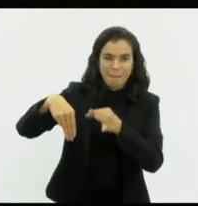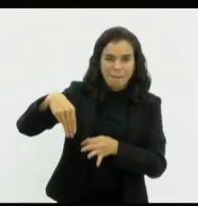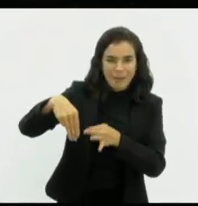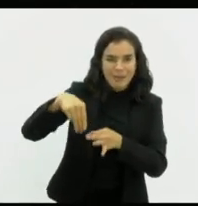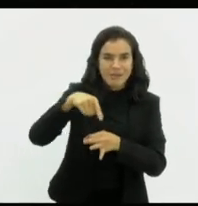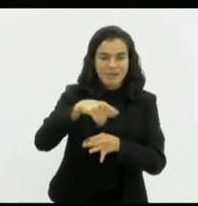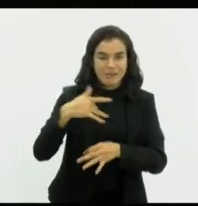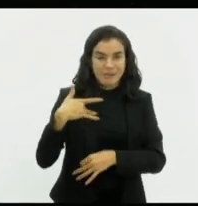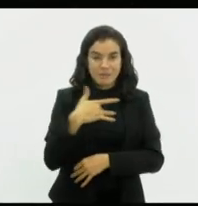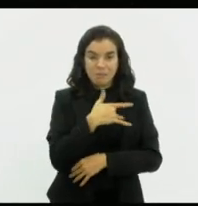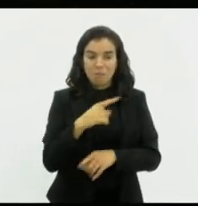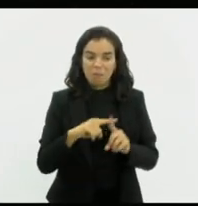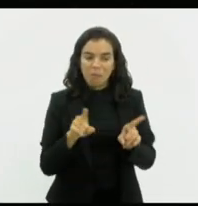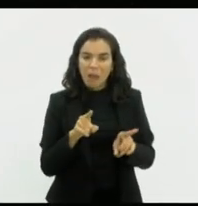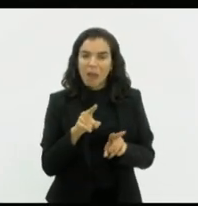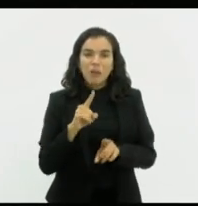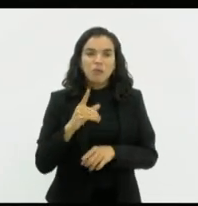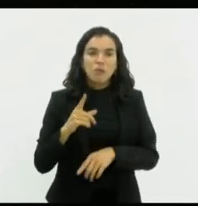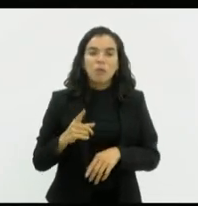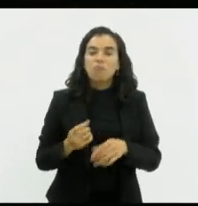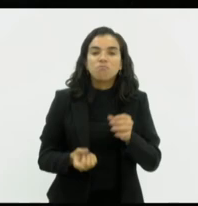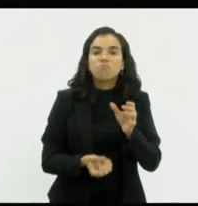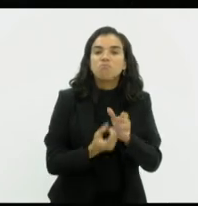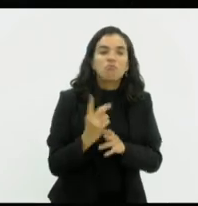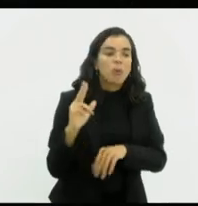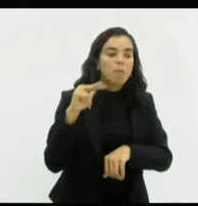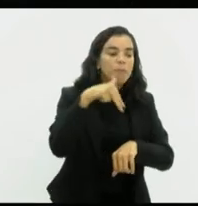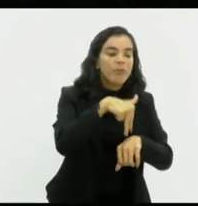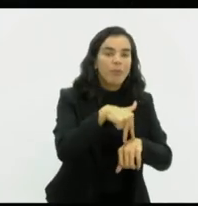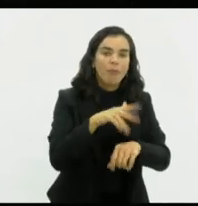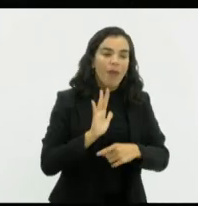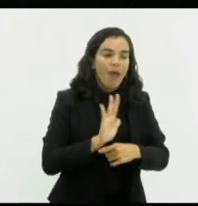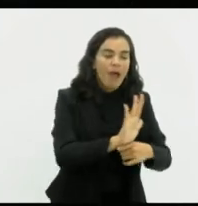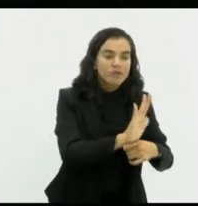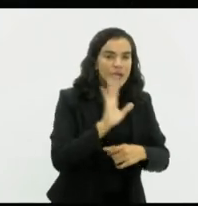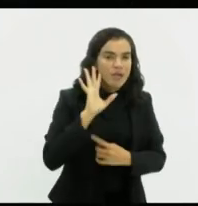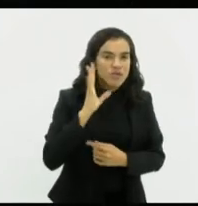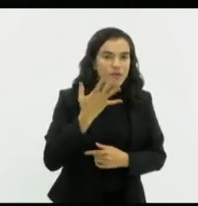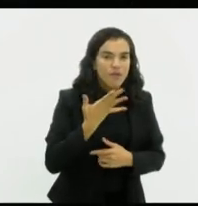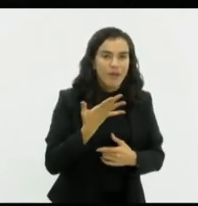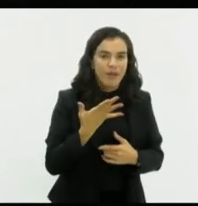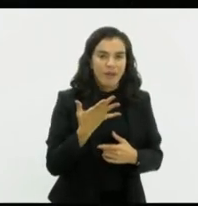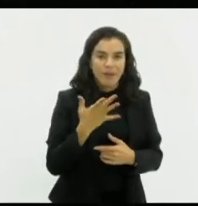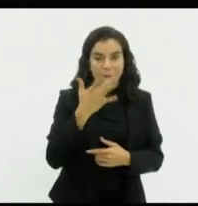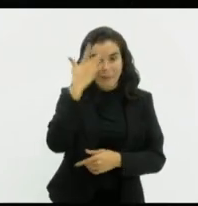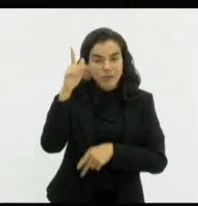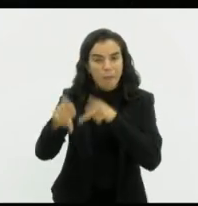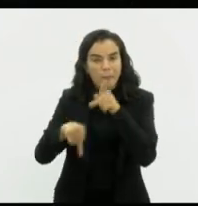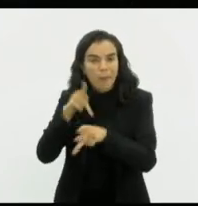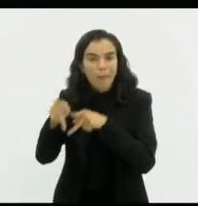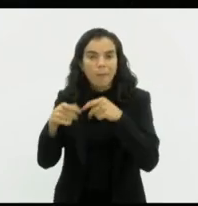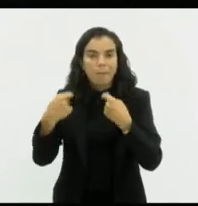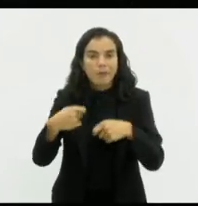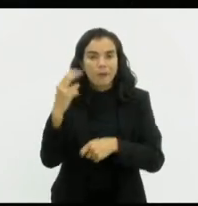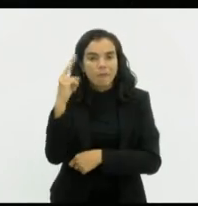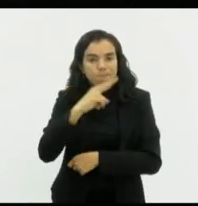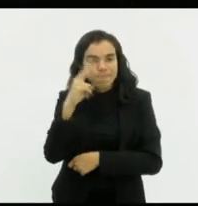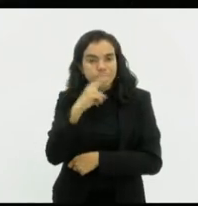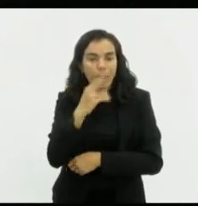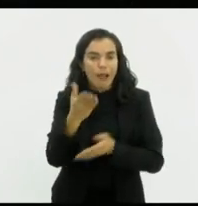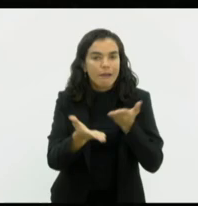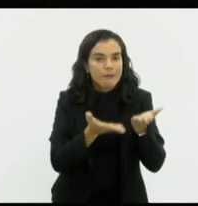nada acontece para resolver a vida do cidadão comum que precisa do atendimento de alta complexidade desses